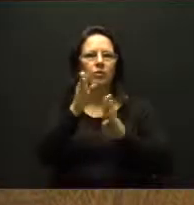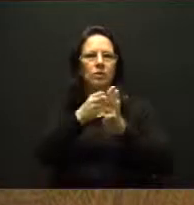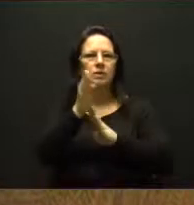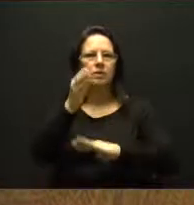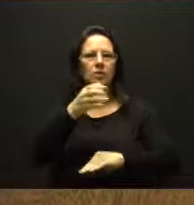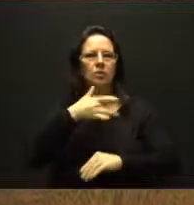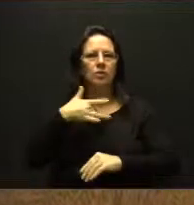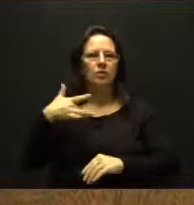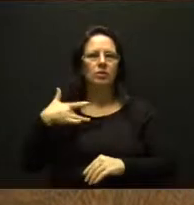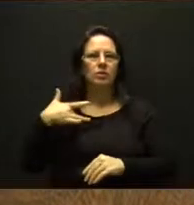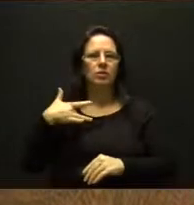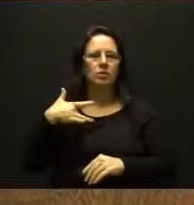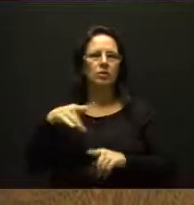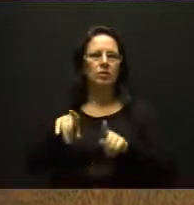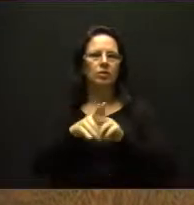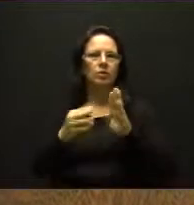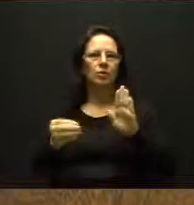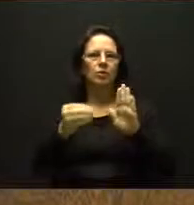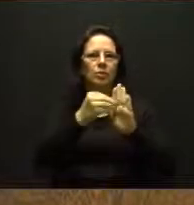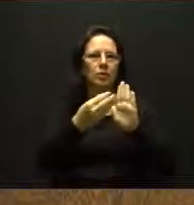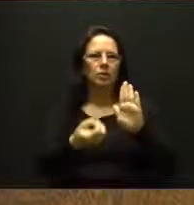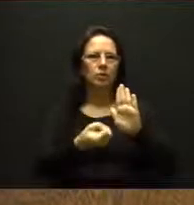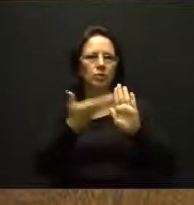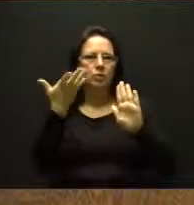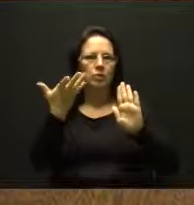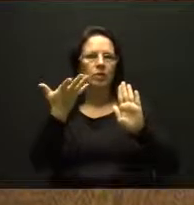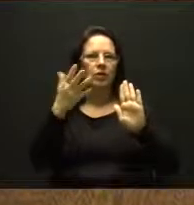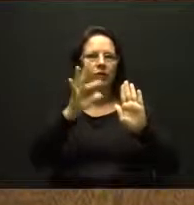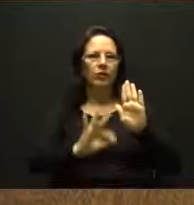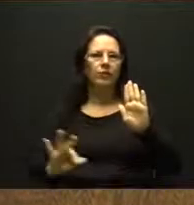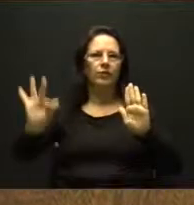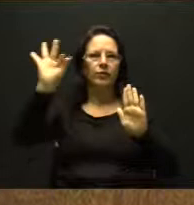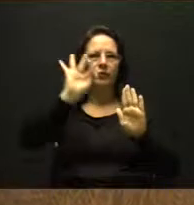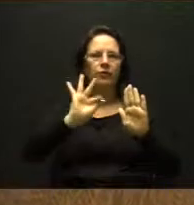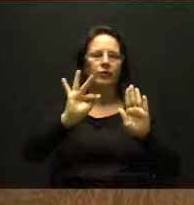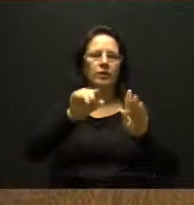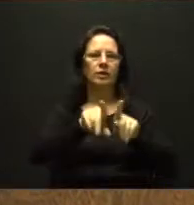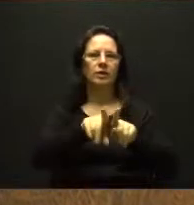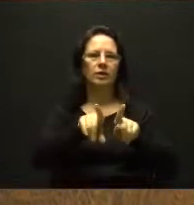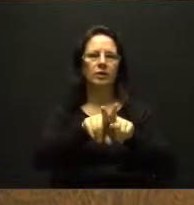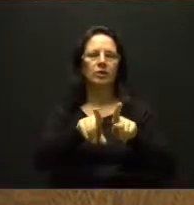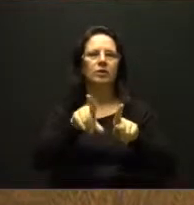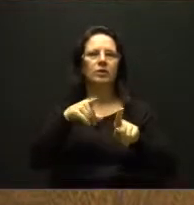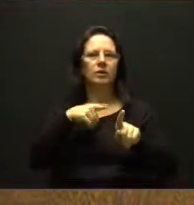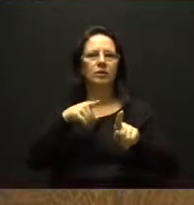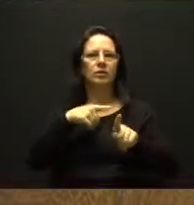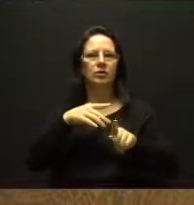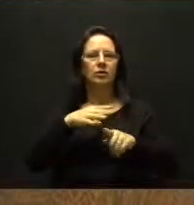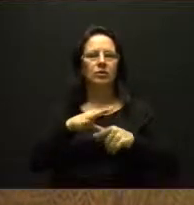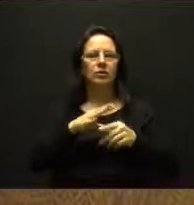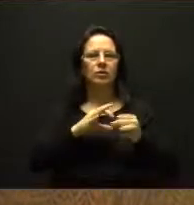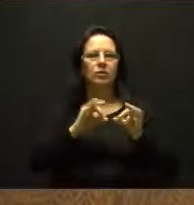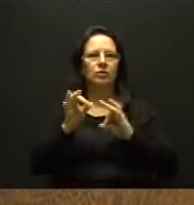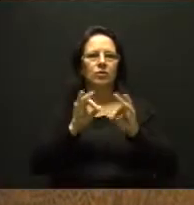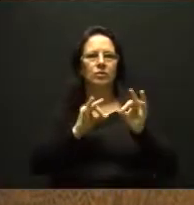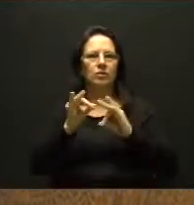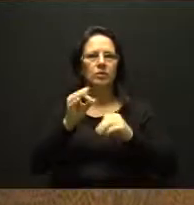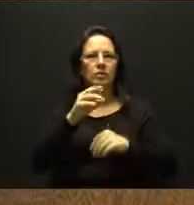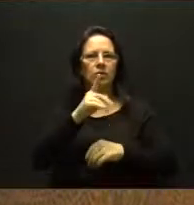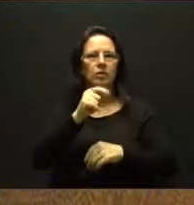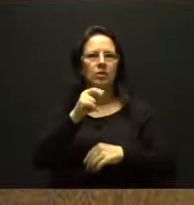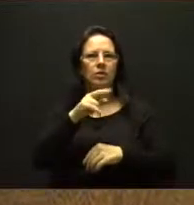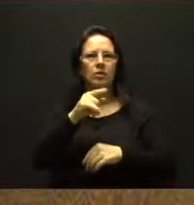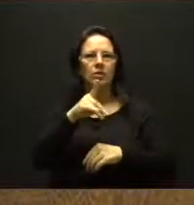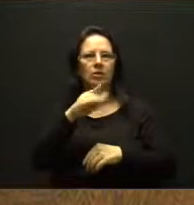saúde para sua adequação à legislação federal notadamente de que se relaciona à paridade da